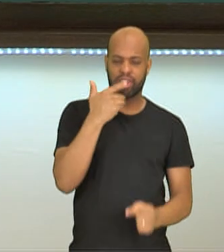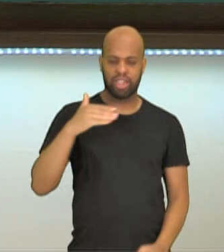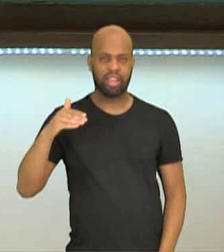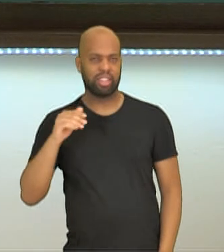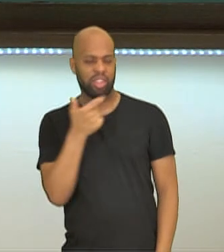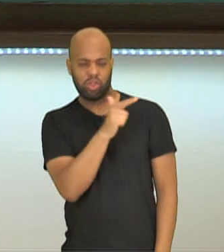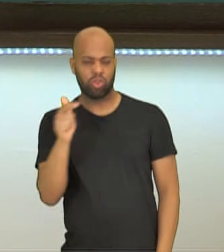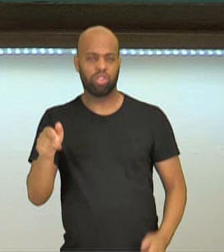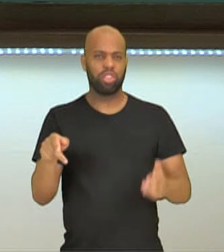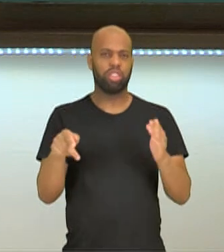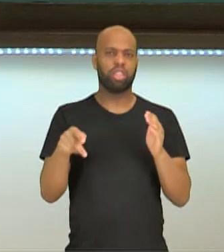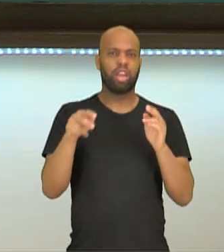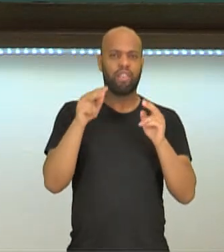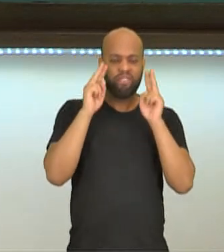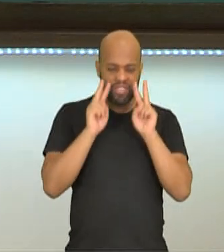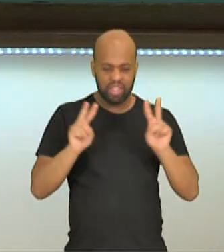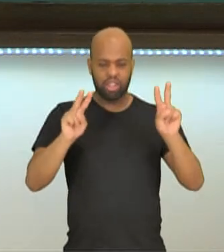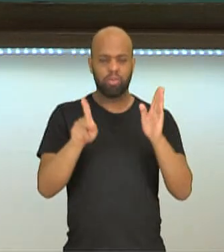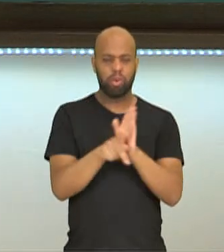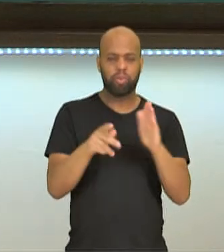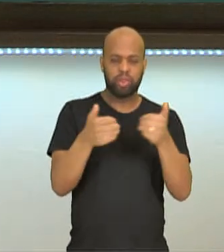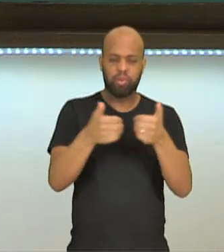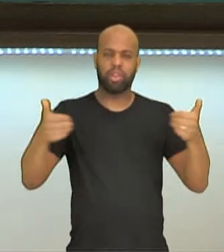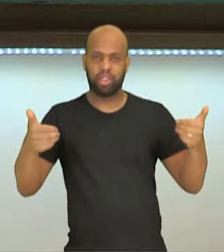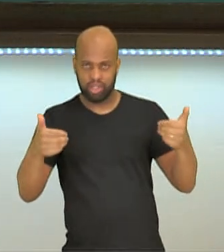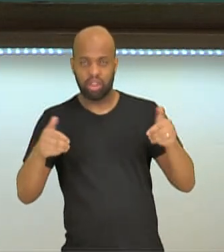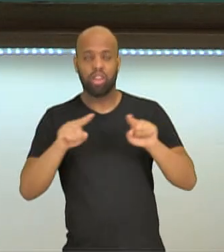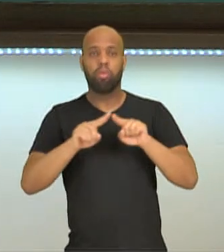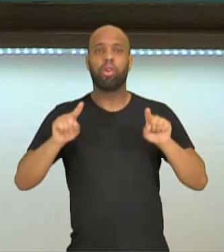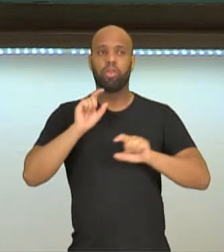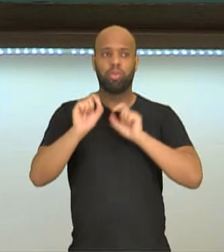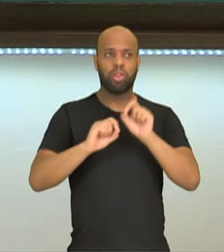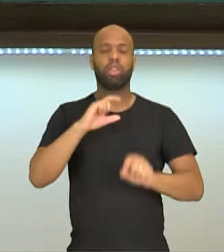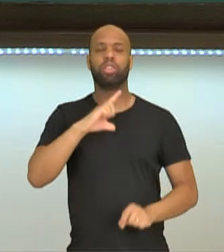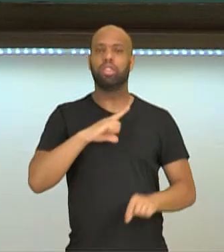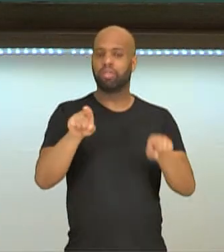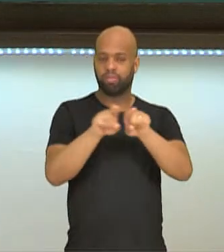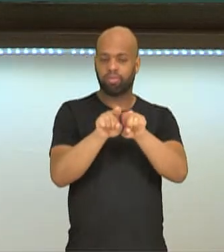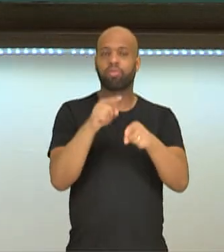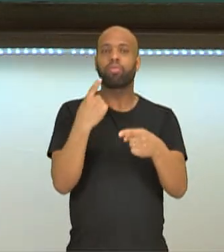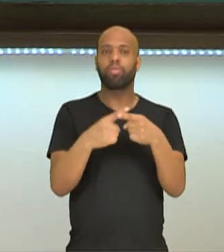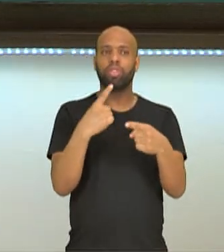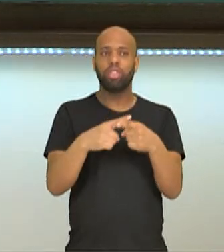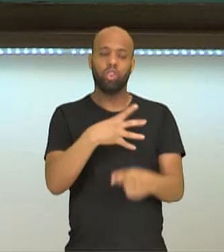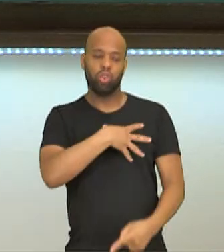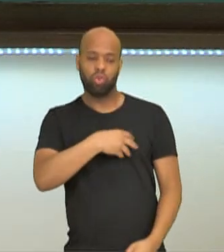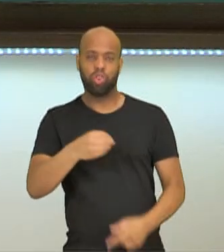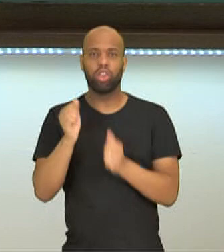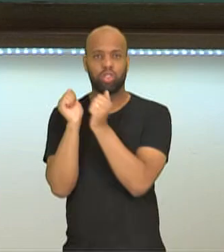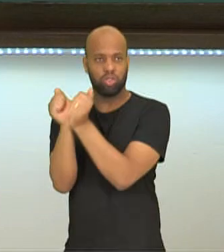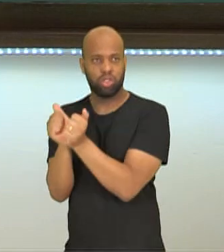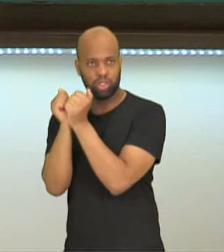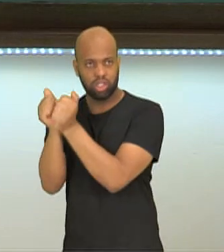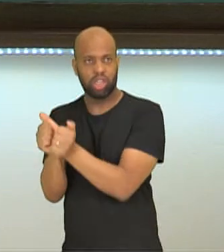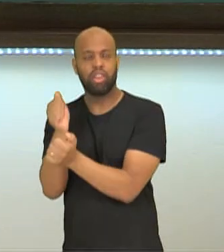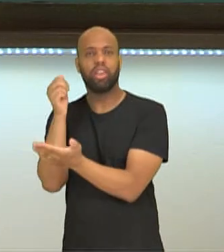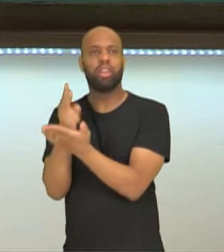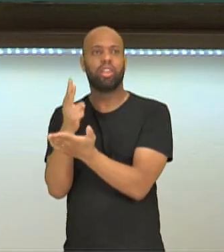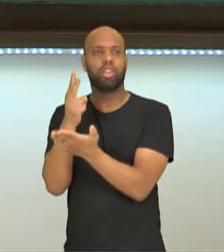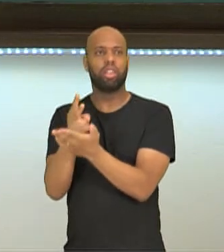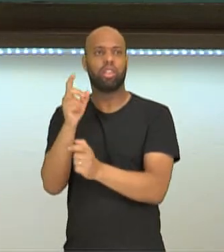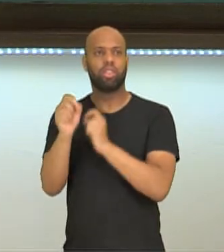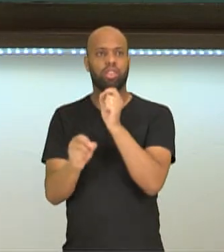separação, aquela visão que o homem grande tinha, mas na verdade existia. Porque o filho do escravo, ele era sempre colocado na posição